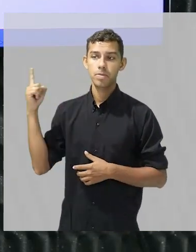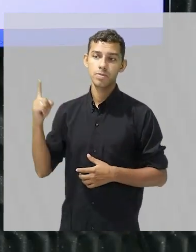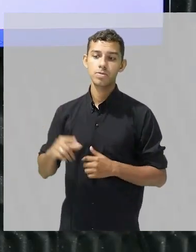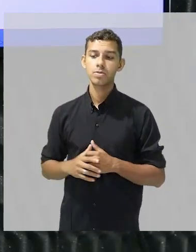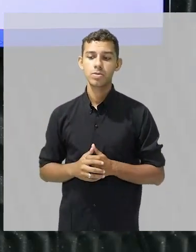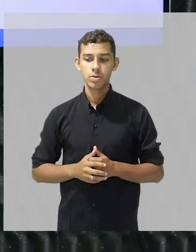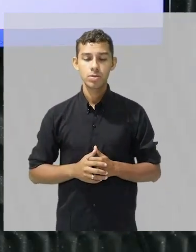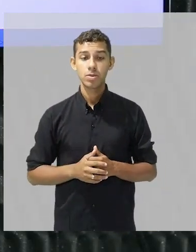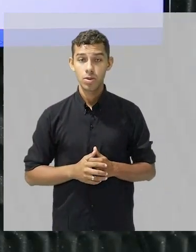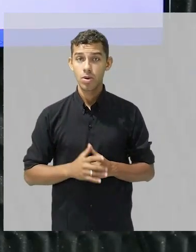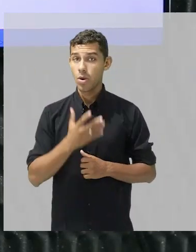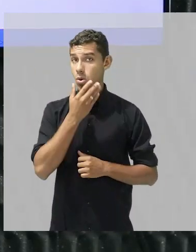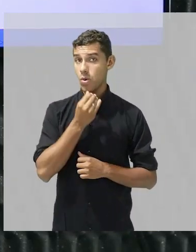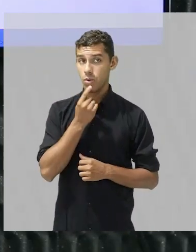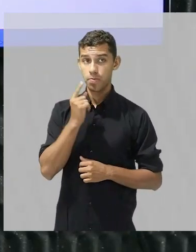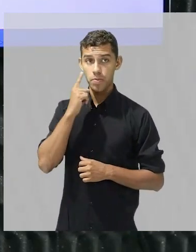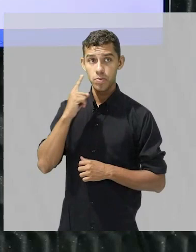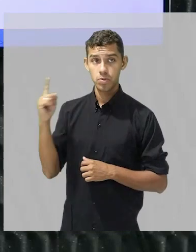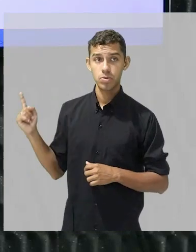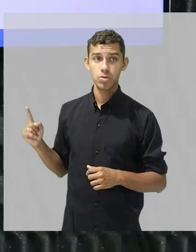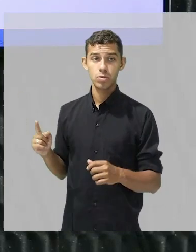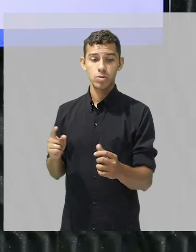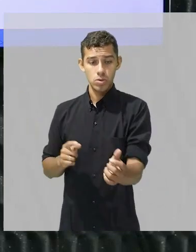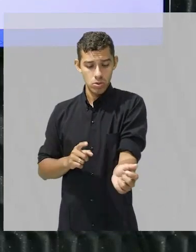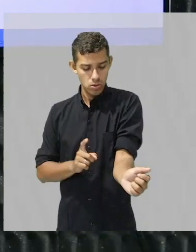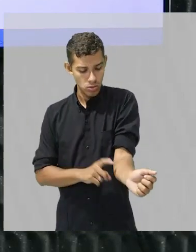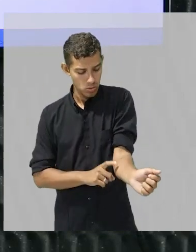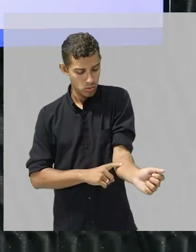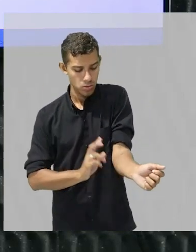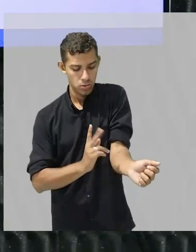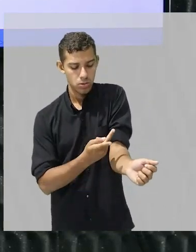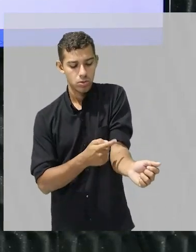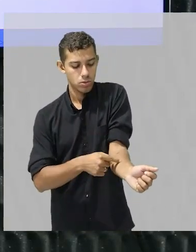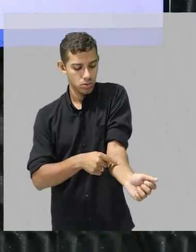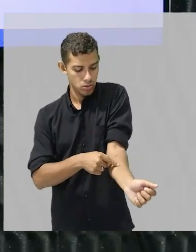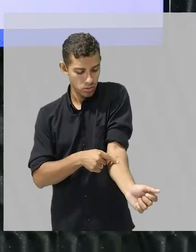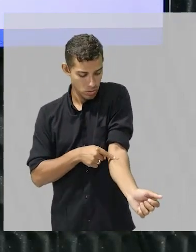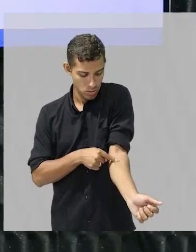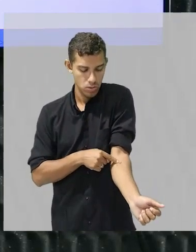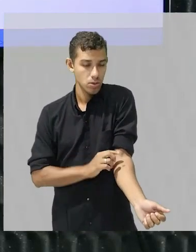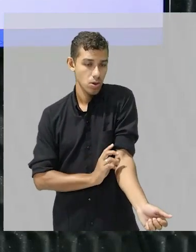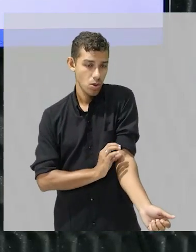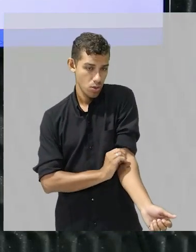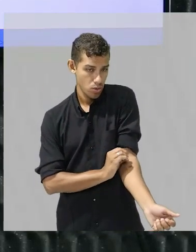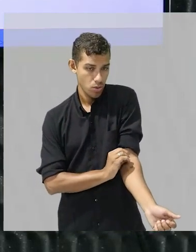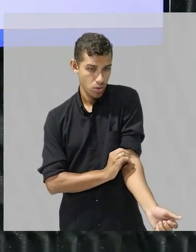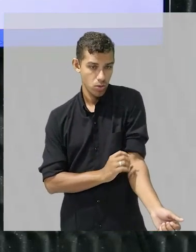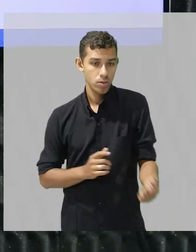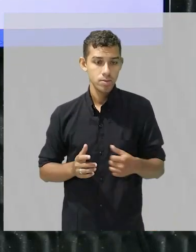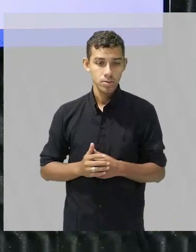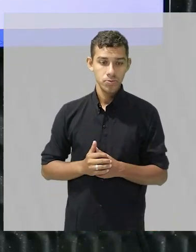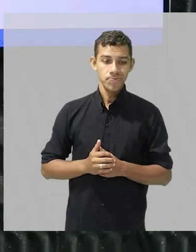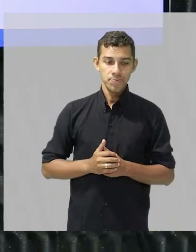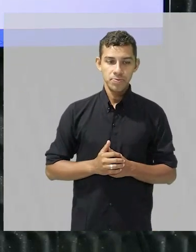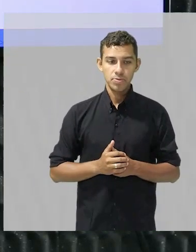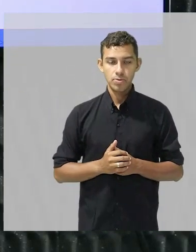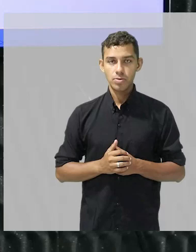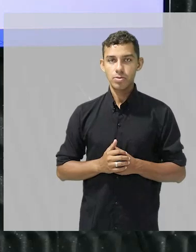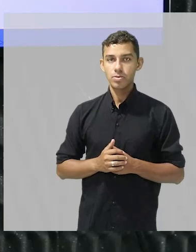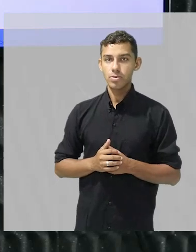só, o cara colocou o dedo aqui nesse ponto, arrastou em direção até o ponto